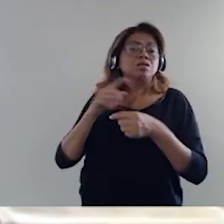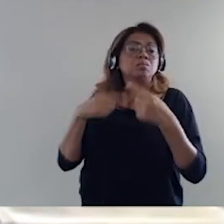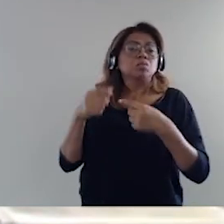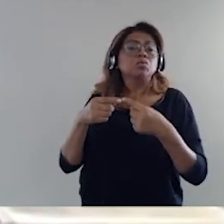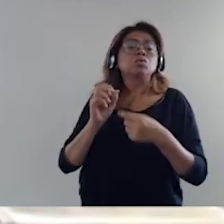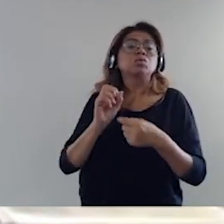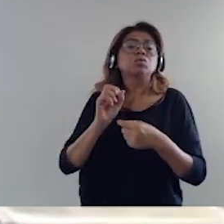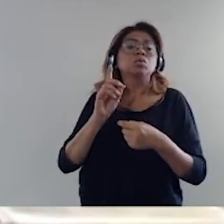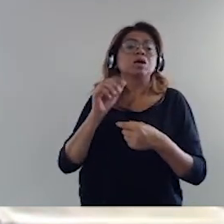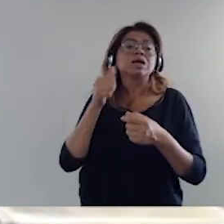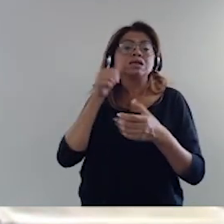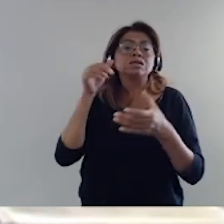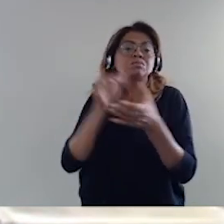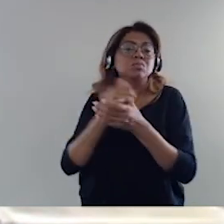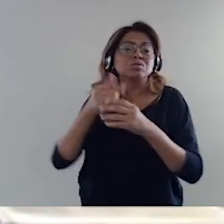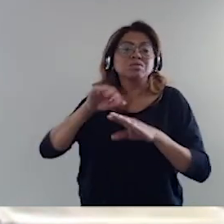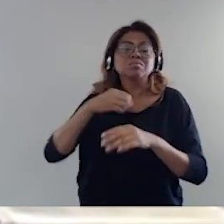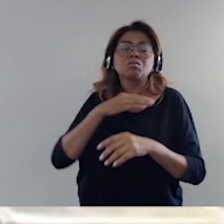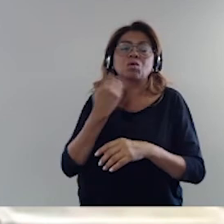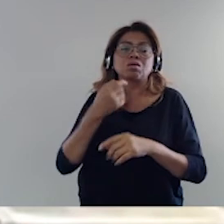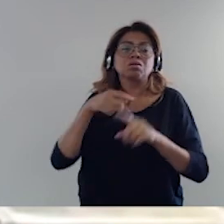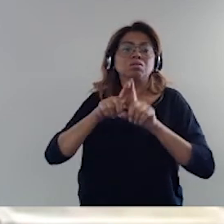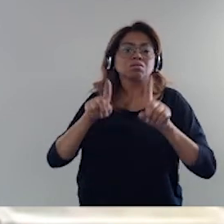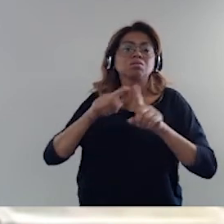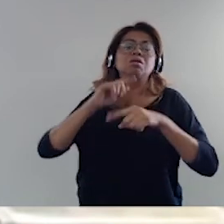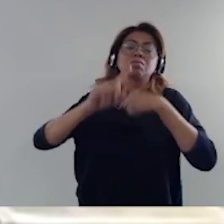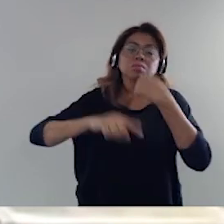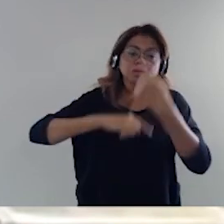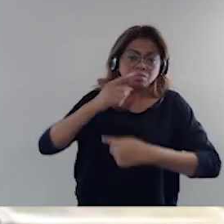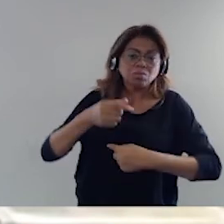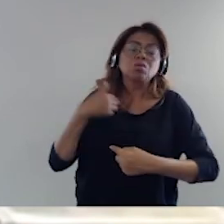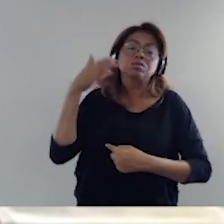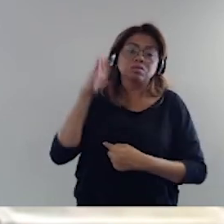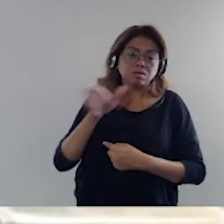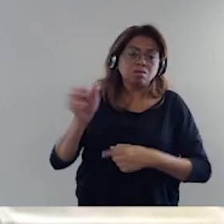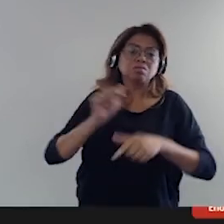na Procuradoria-Geral do Estado. Eduardo foi presidente da OAB,